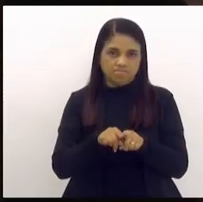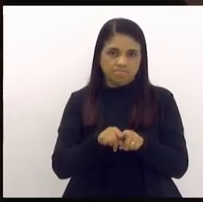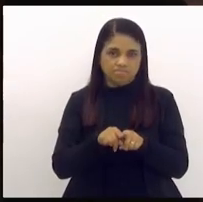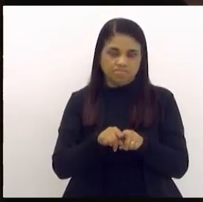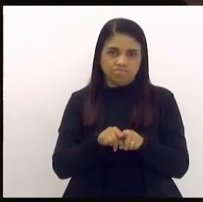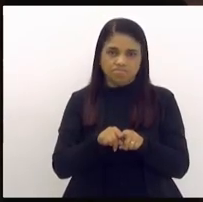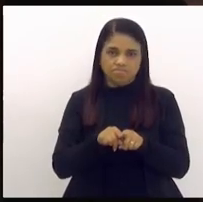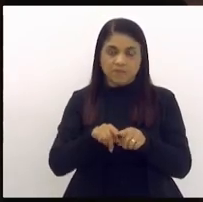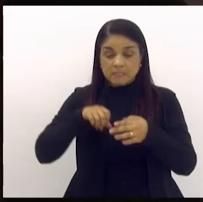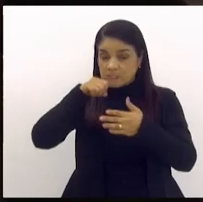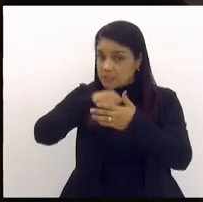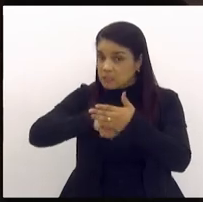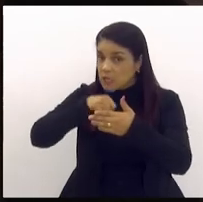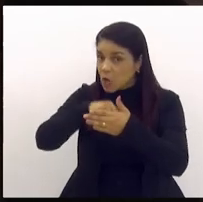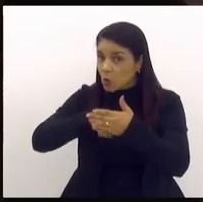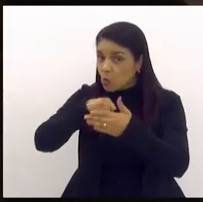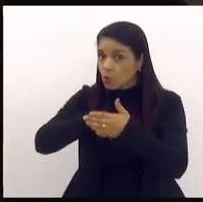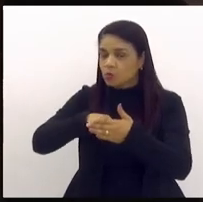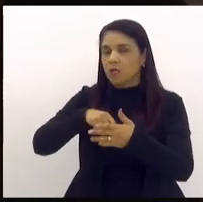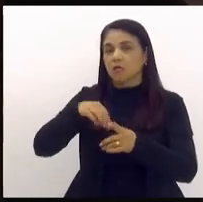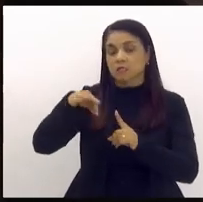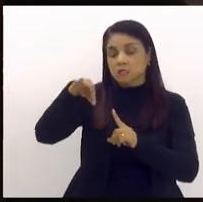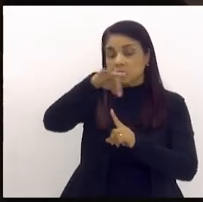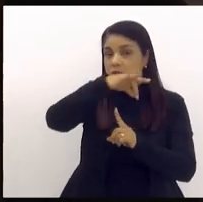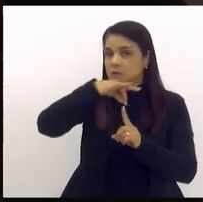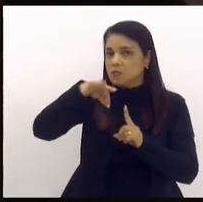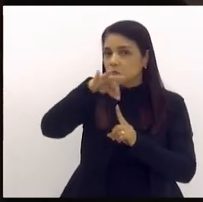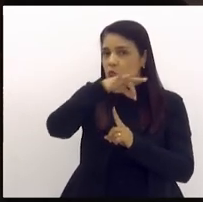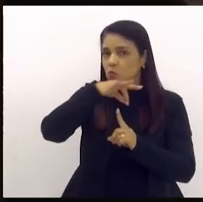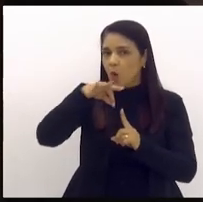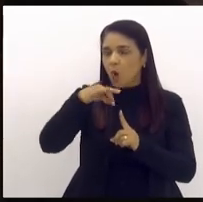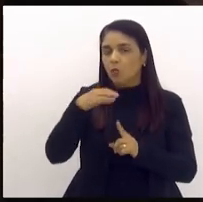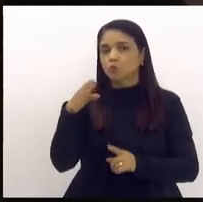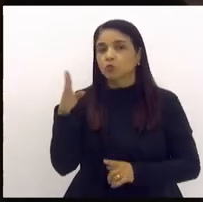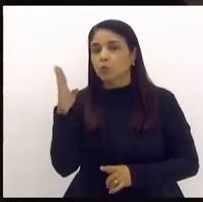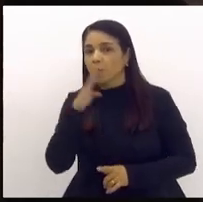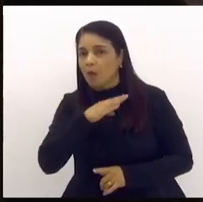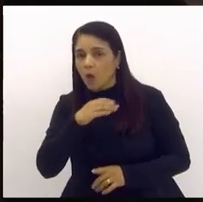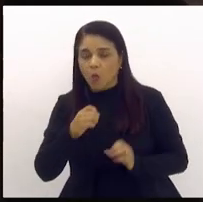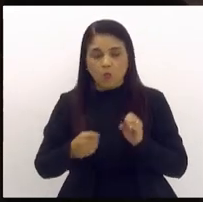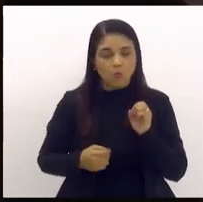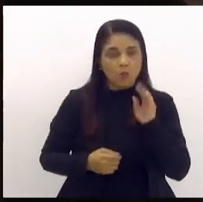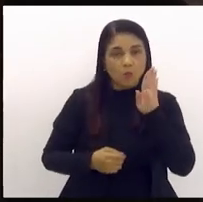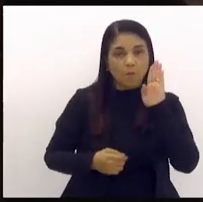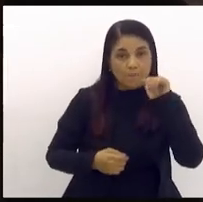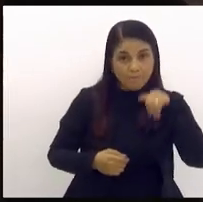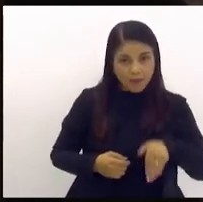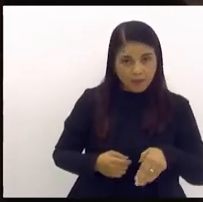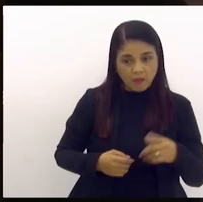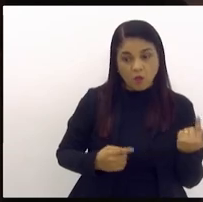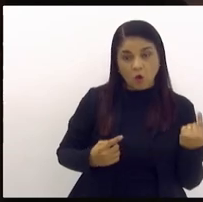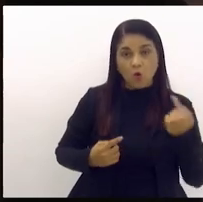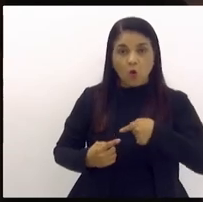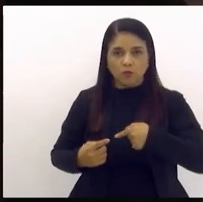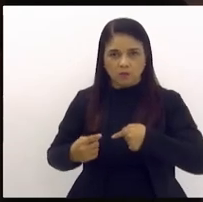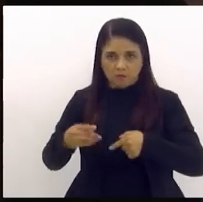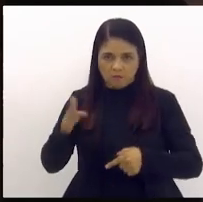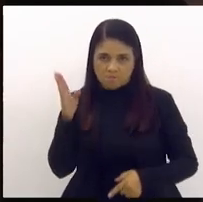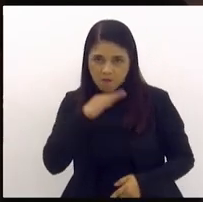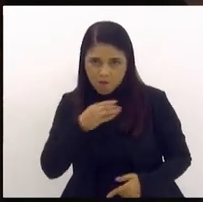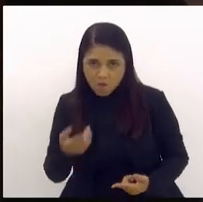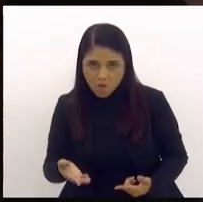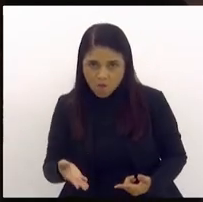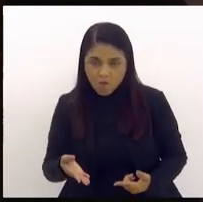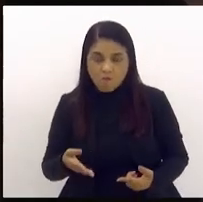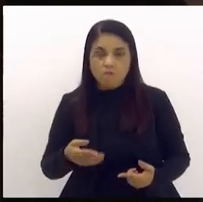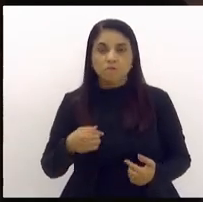essa batalha, antes de mais nada, é uma batalha espiritual de uma luta do bem contra o mal. São dezenas e dezenas de pessoas